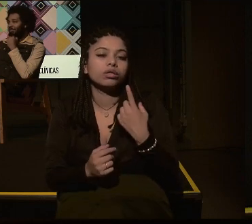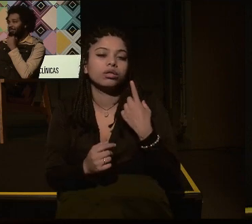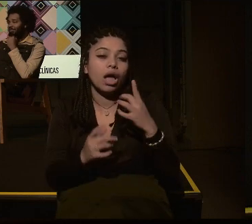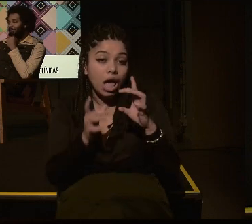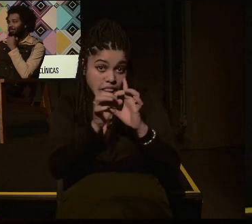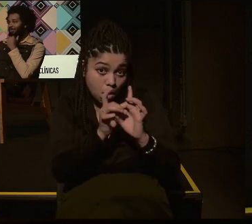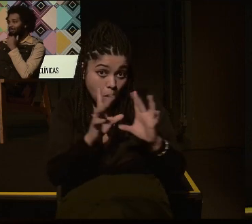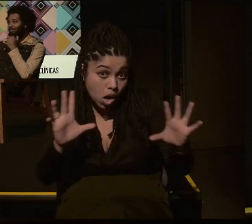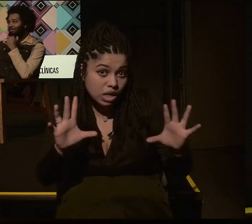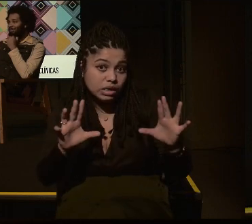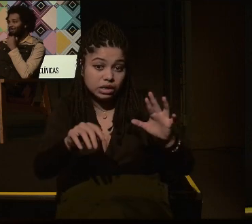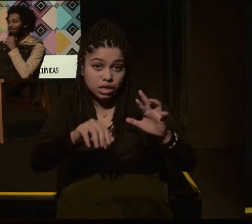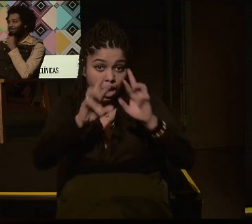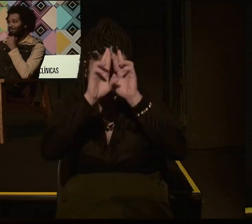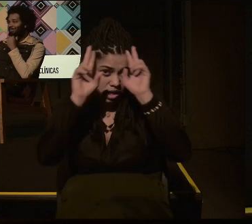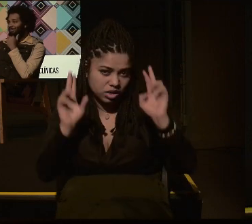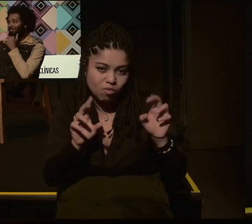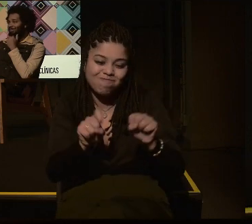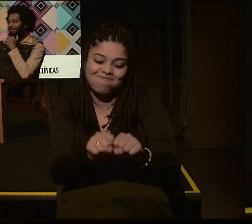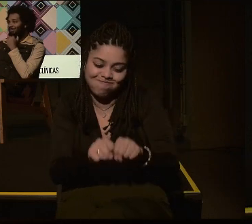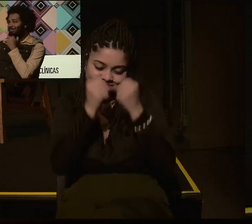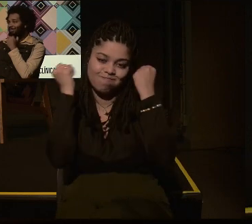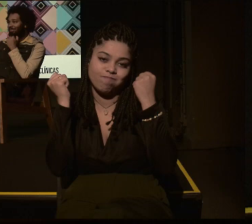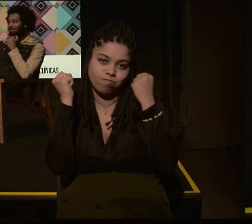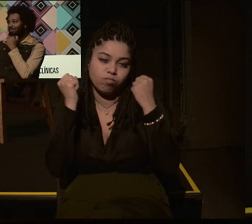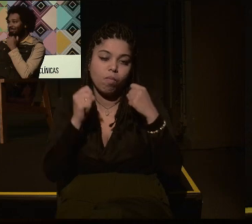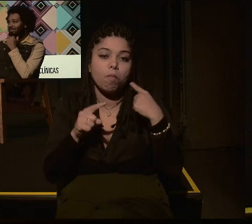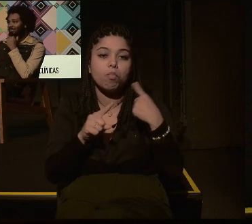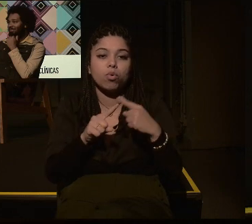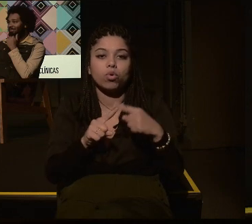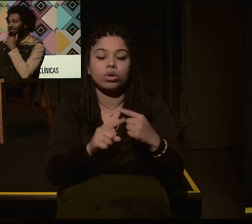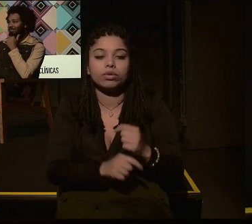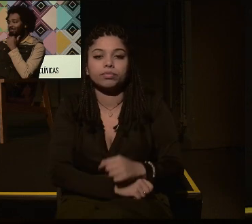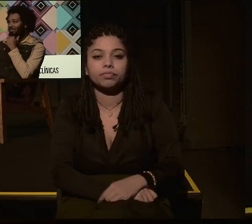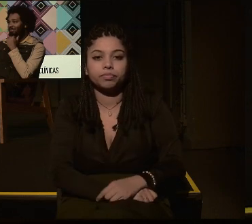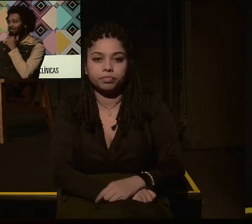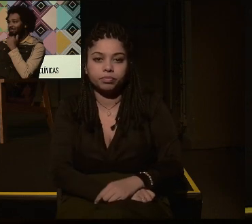o mito da democracia racial, ele